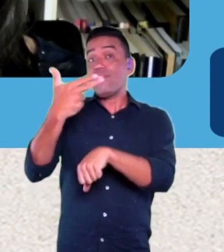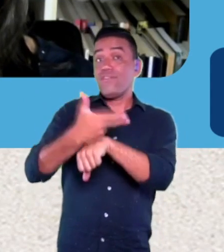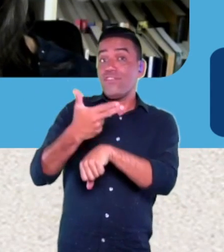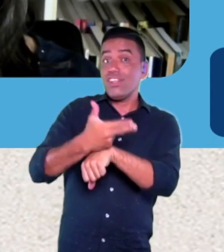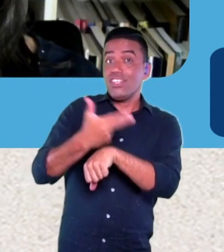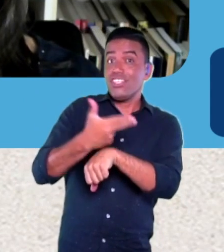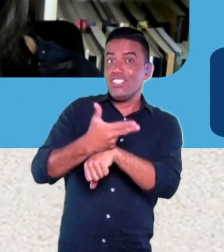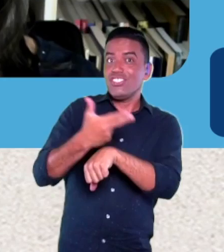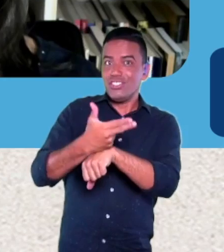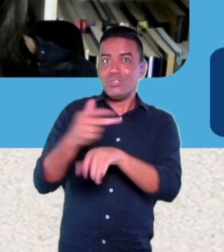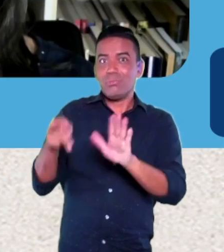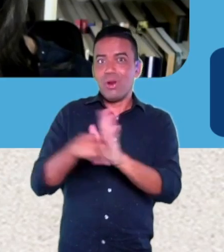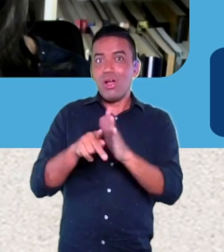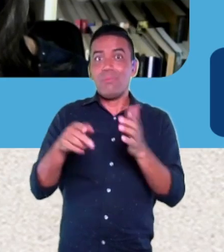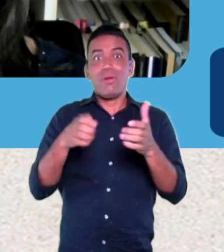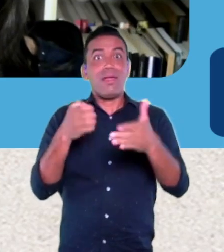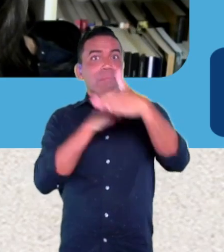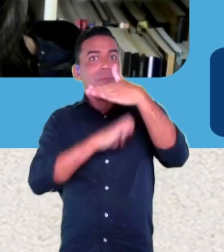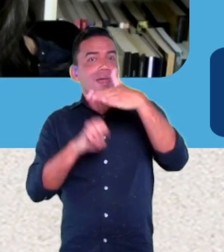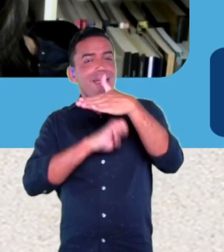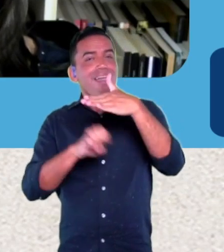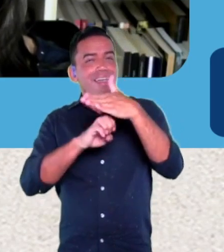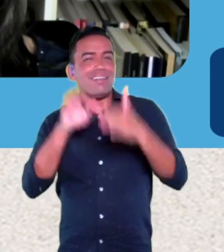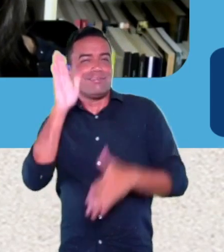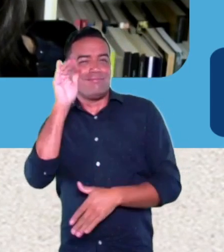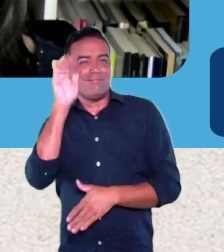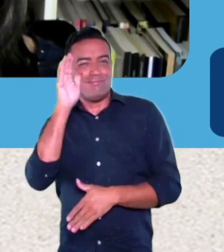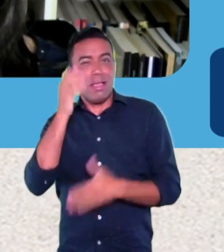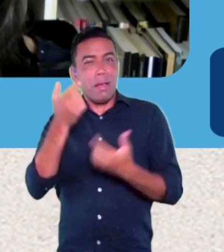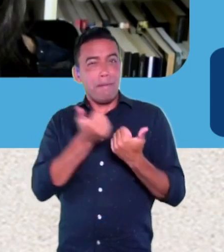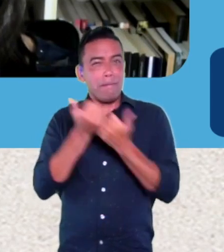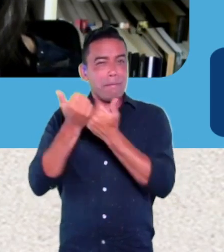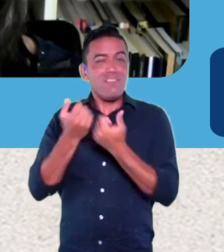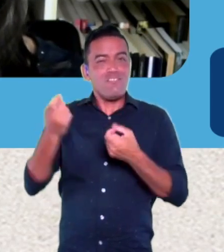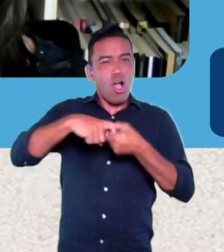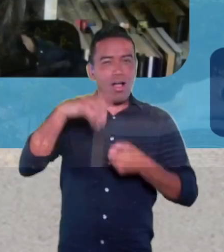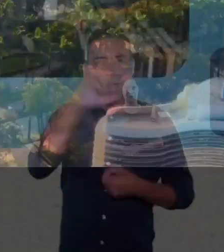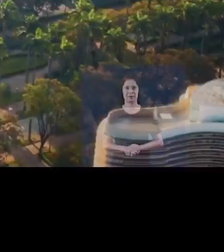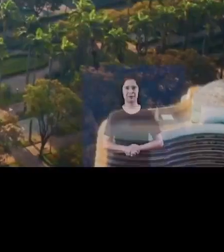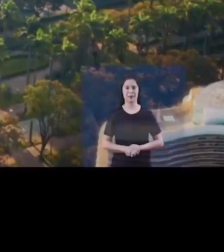institucional da Gerdau, que é a nossa patrocinadora, e a gente volta em um minuto.